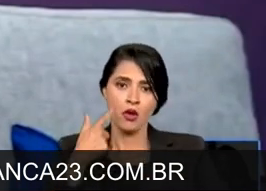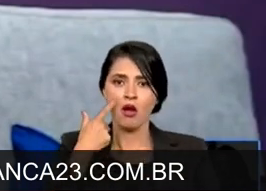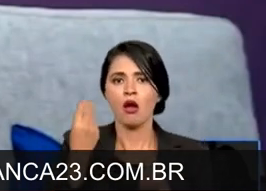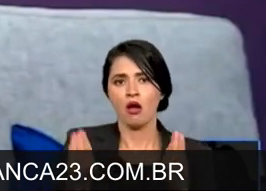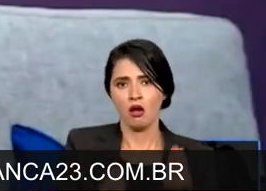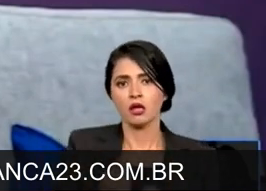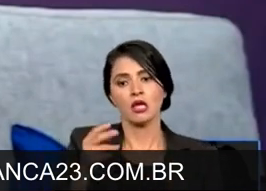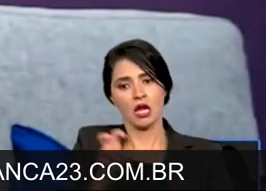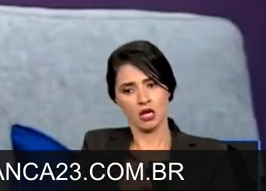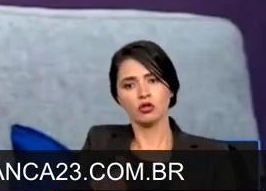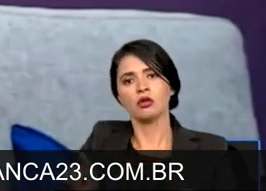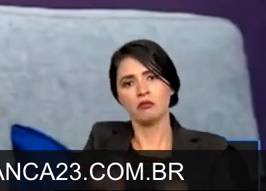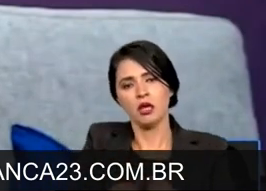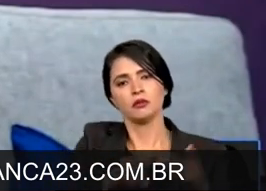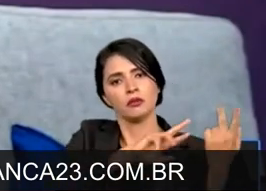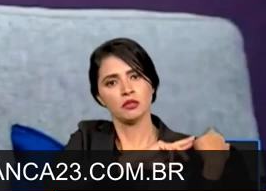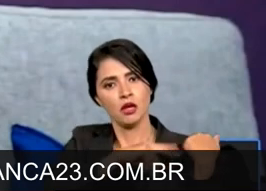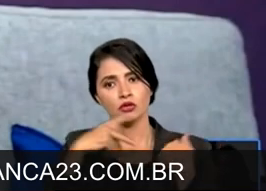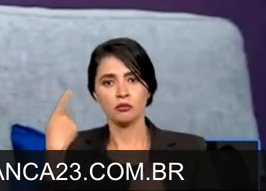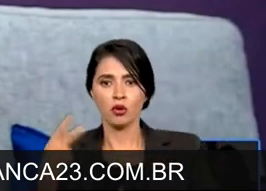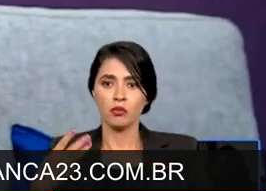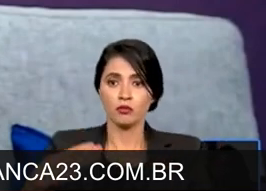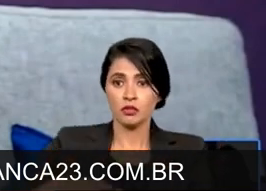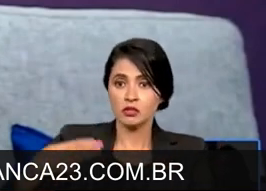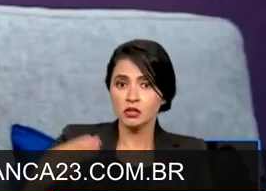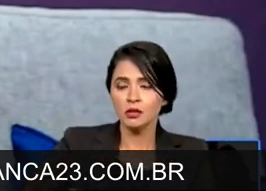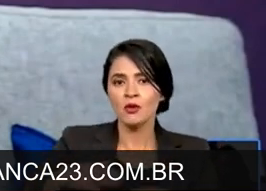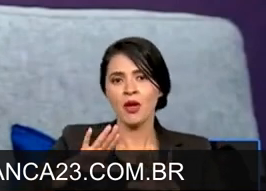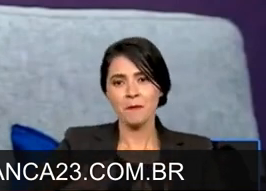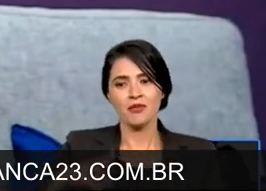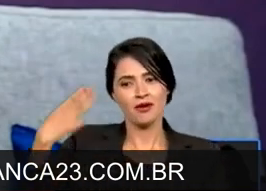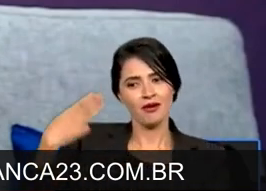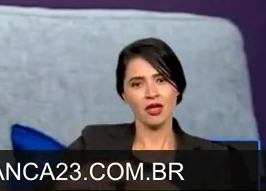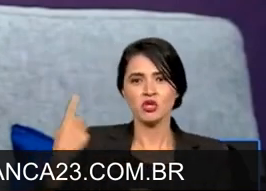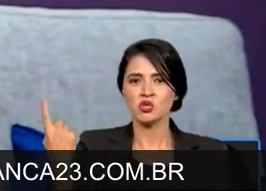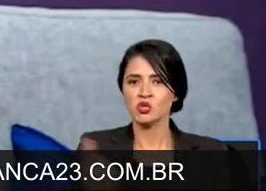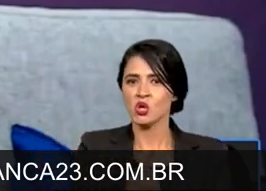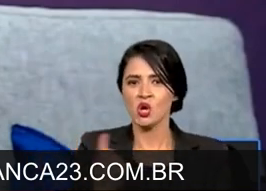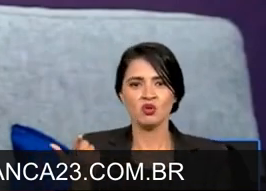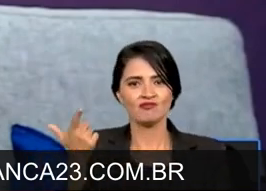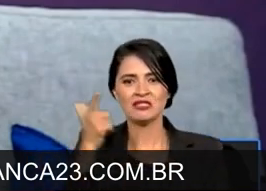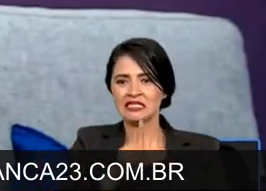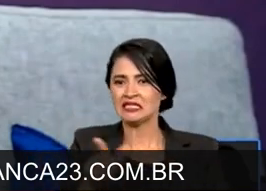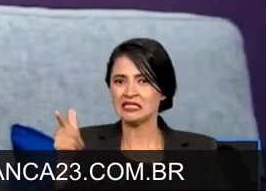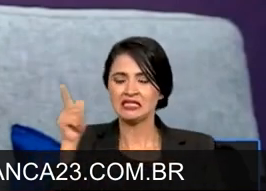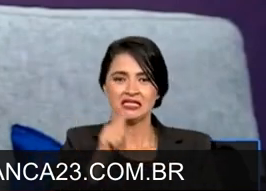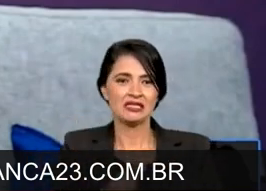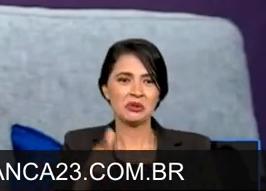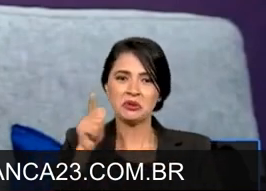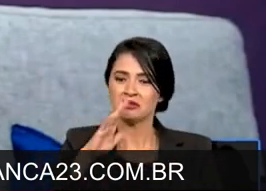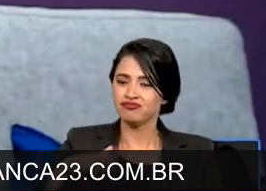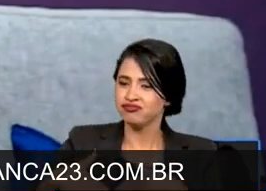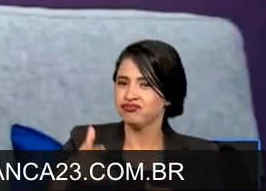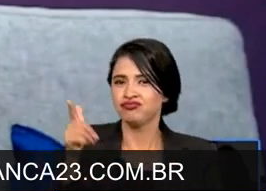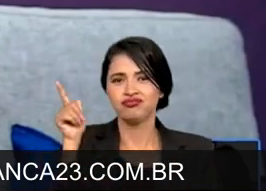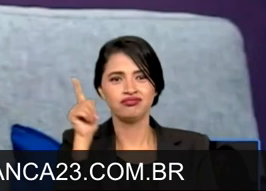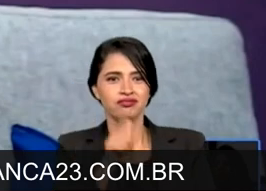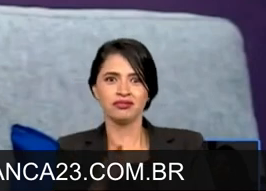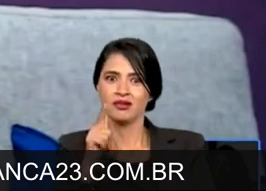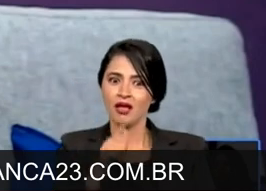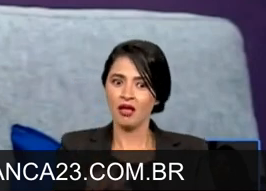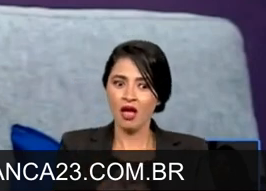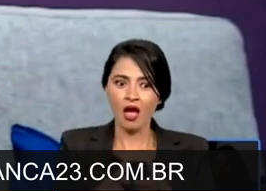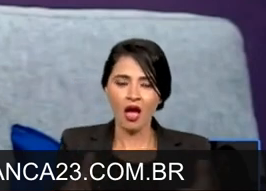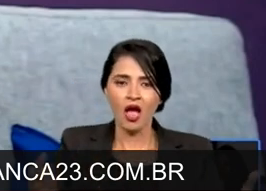uma responsabilidade dos municípios. Porém, os municípios sozinhos, eles não vão conseguir avançar e responder a